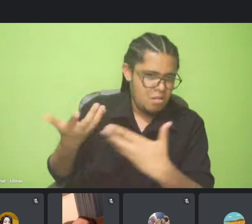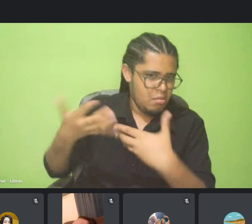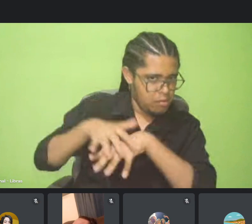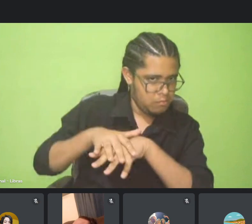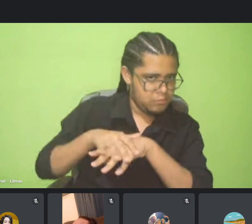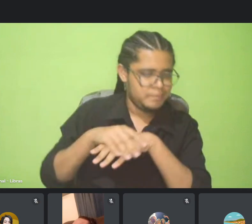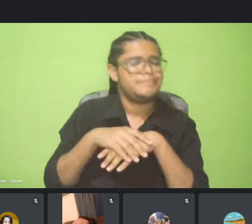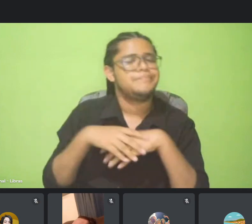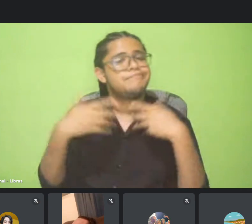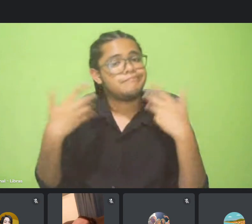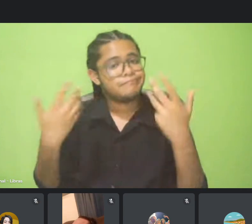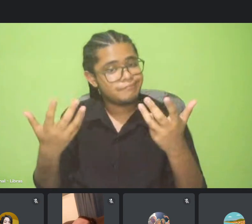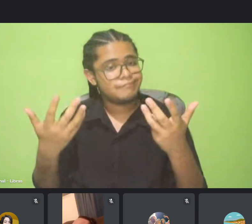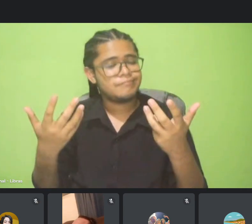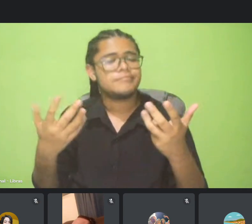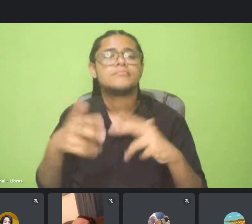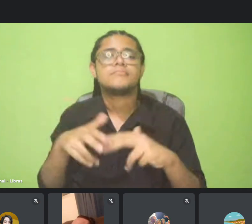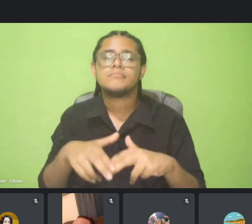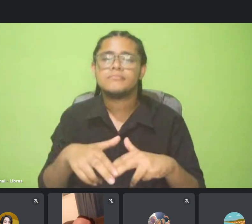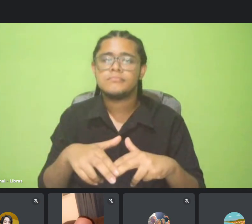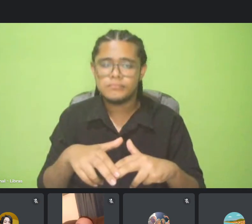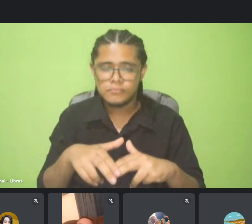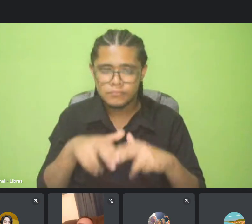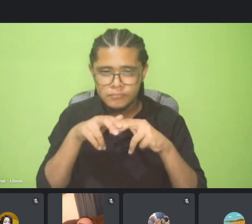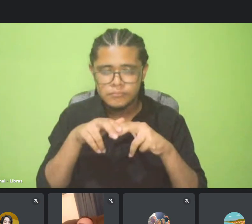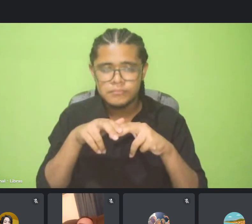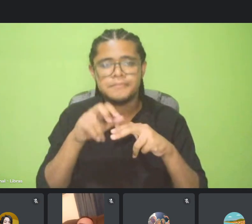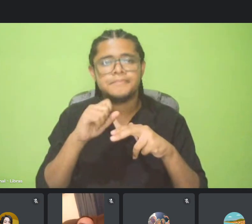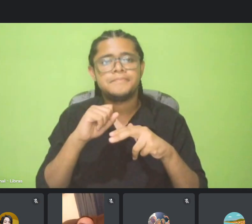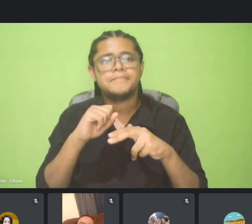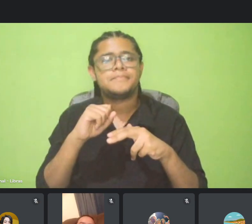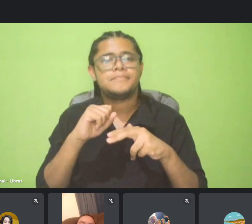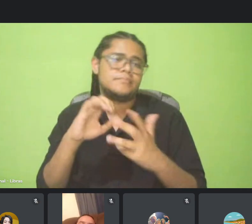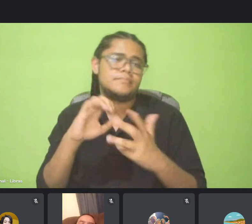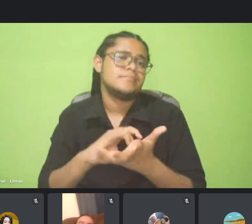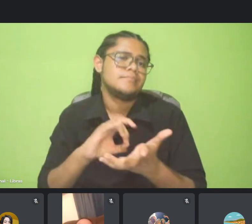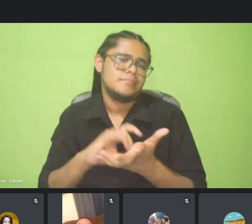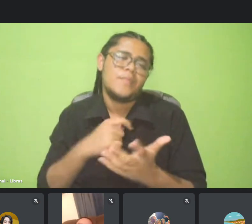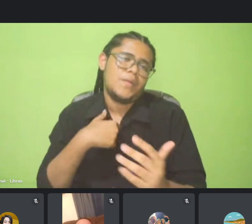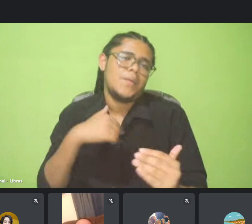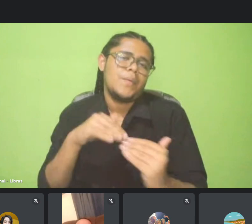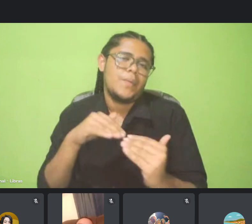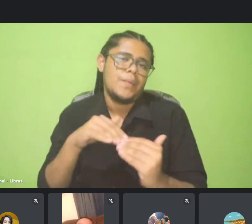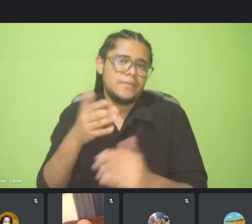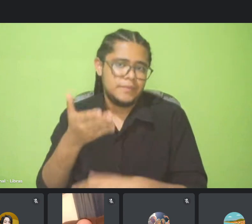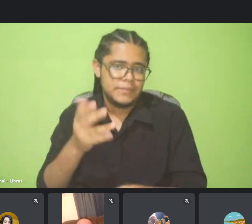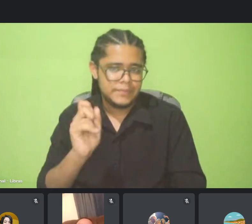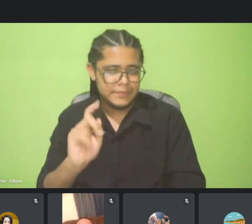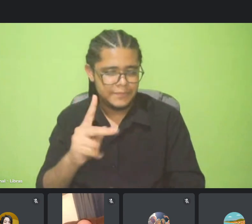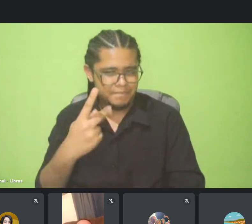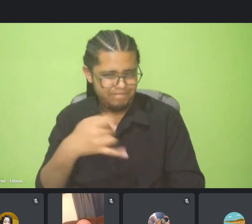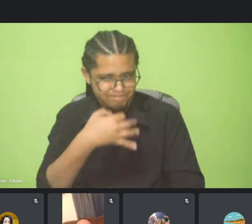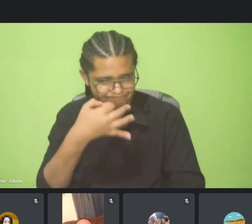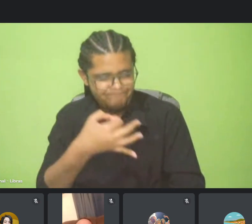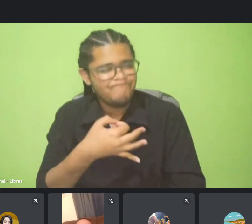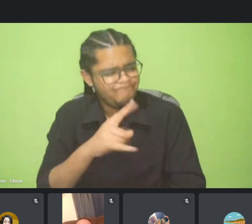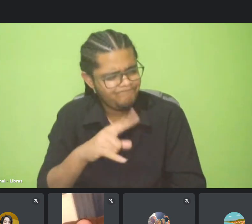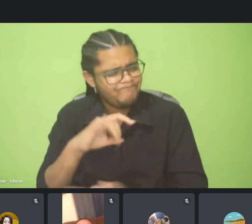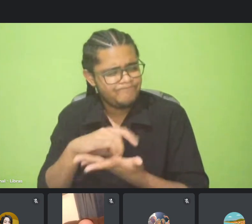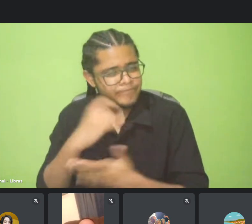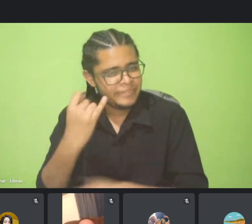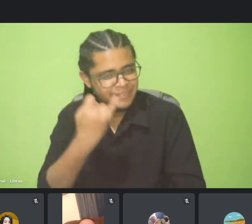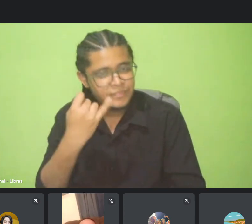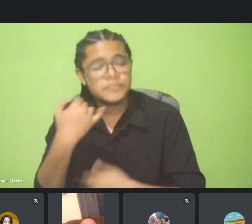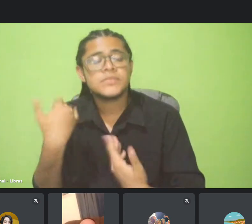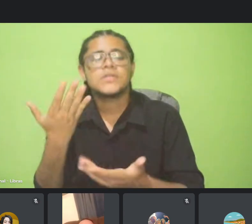referendar por caminhos que a gente está indo e é por aí mesmo que você está colocando. Certo? E, Diego, tu?